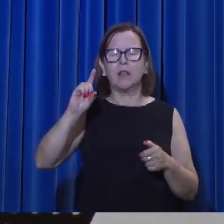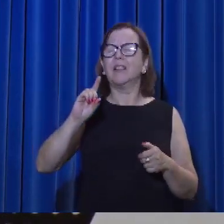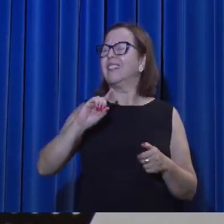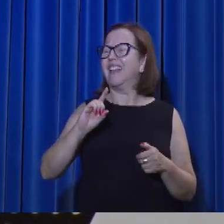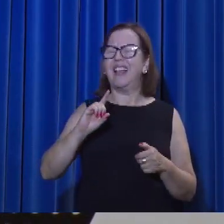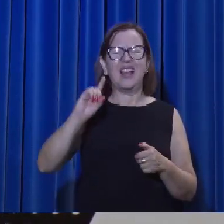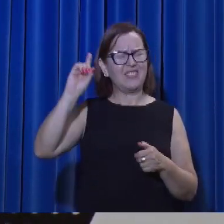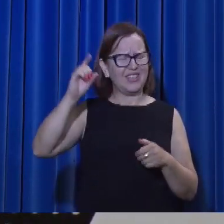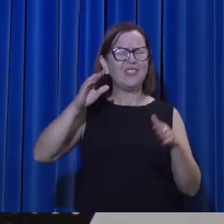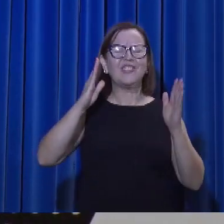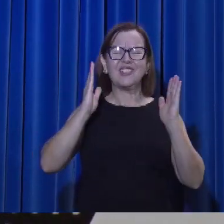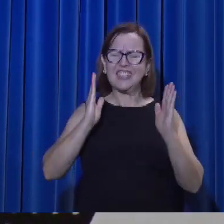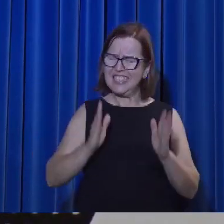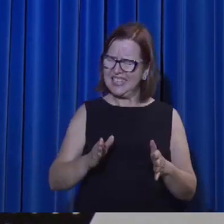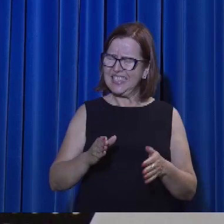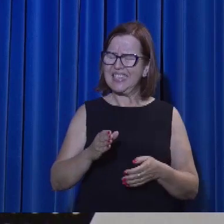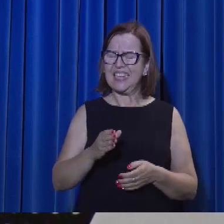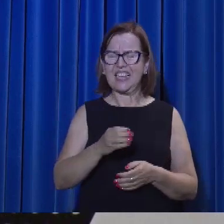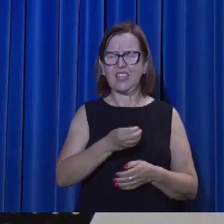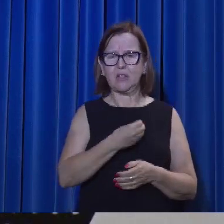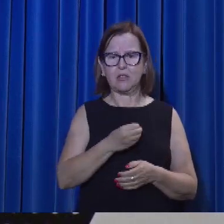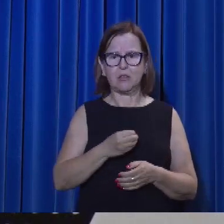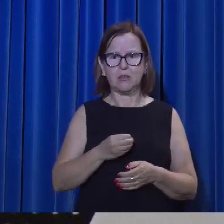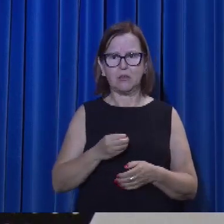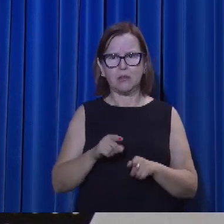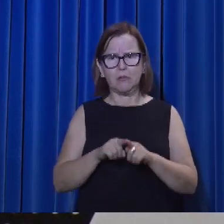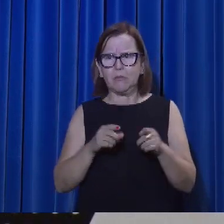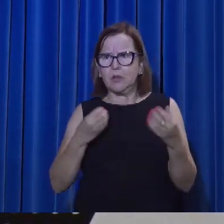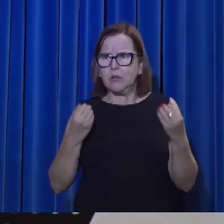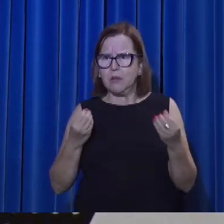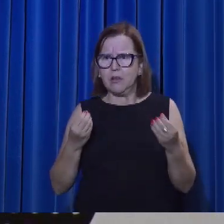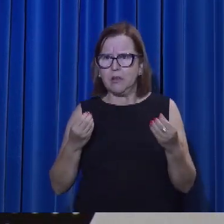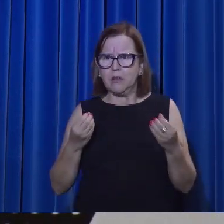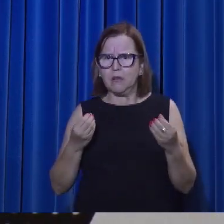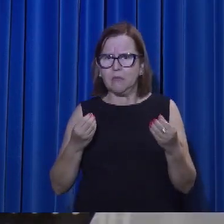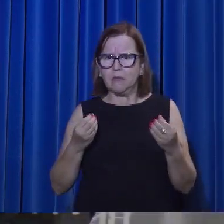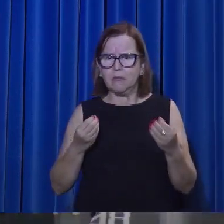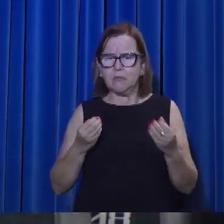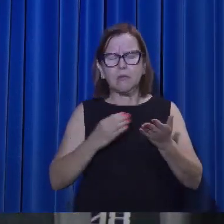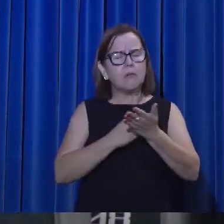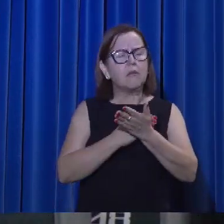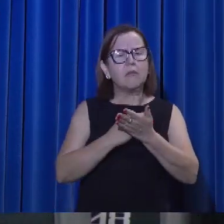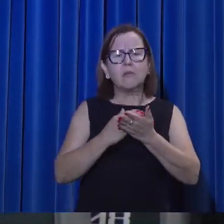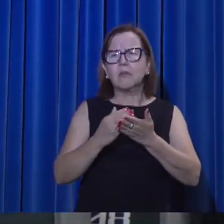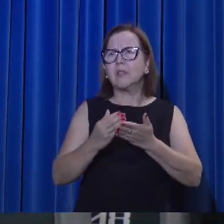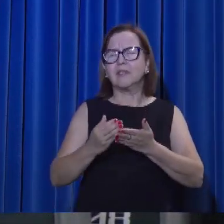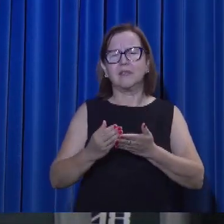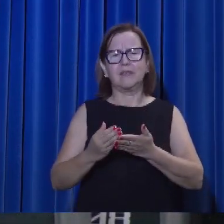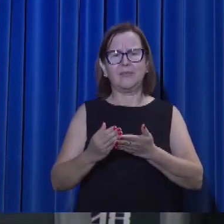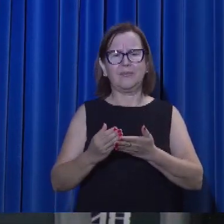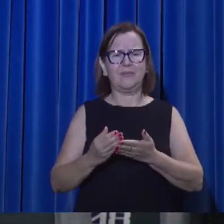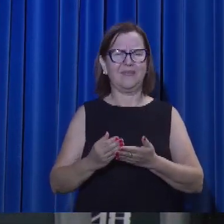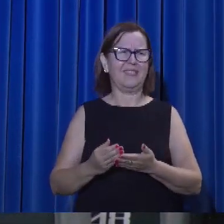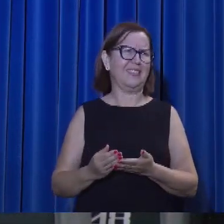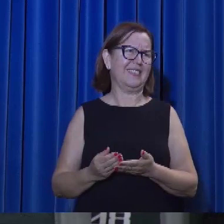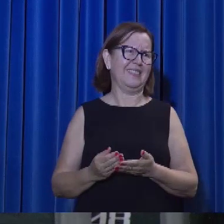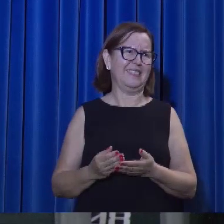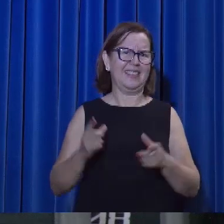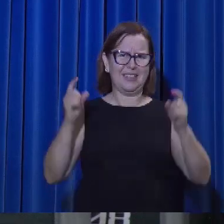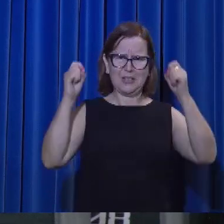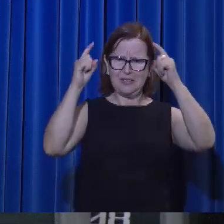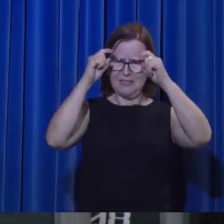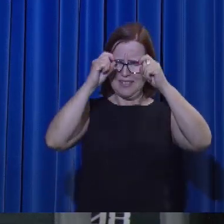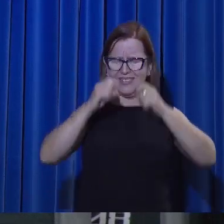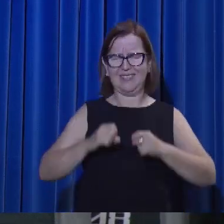Ele estava lá, ué. Mas como assim, quando que Ele começou a estar lá? Não, sempre teve. Você